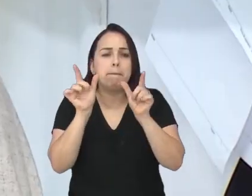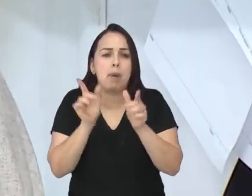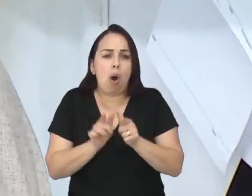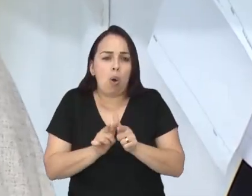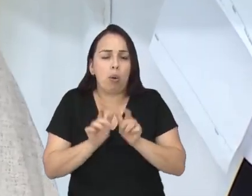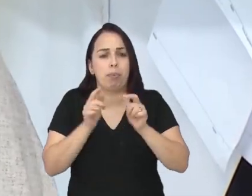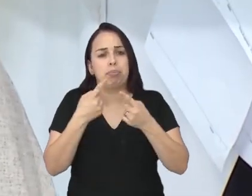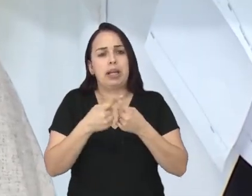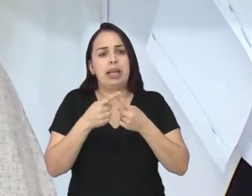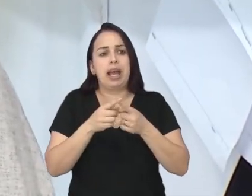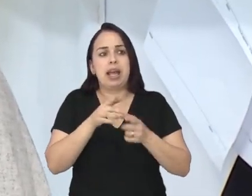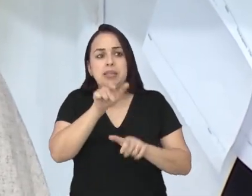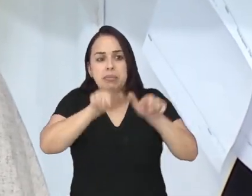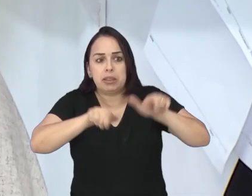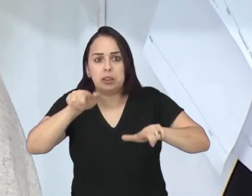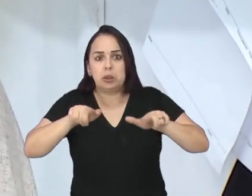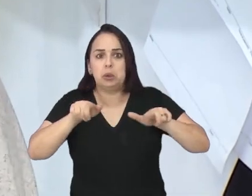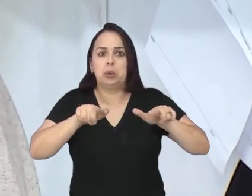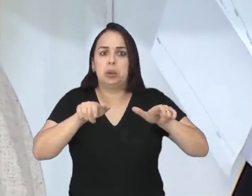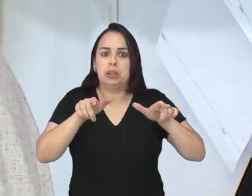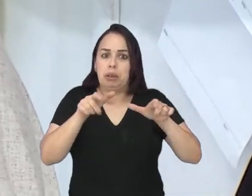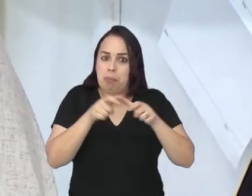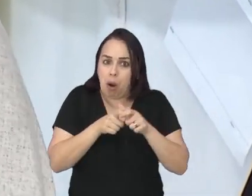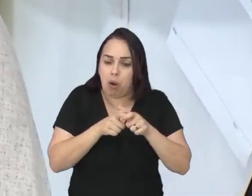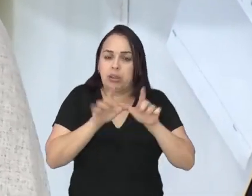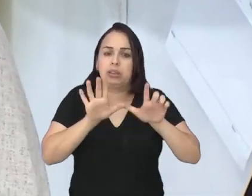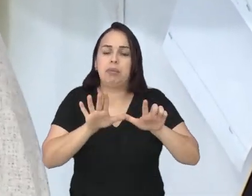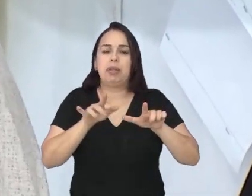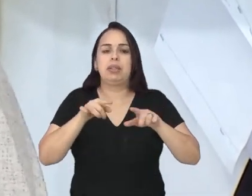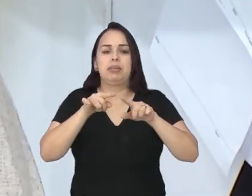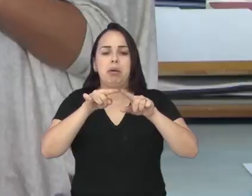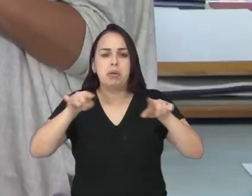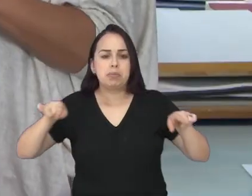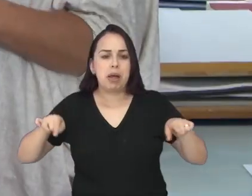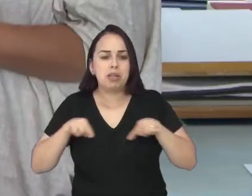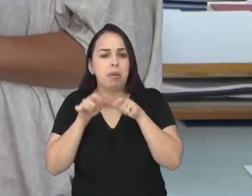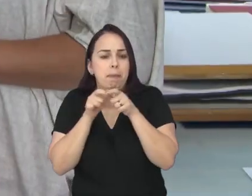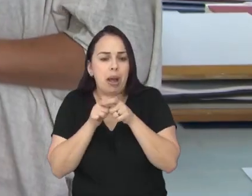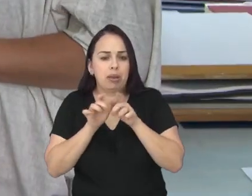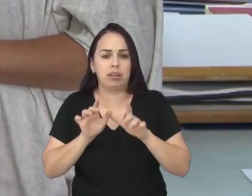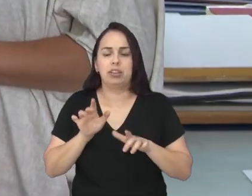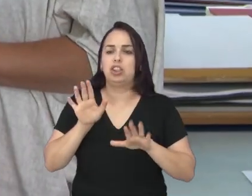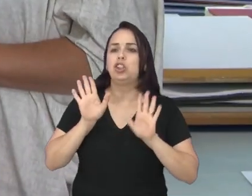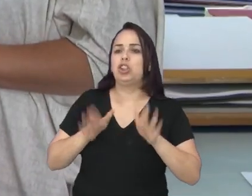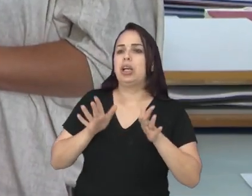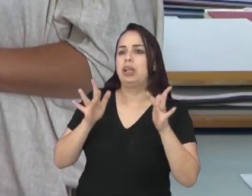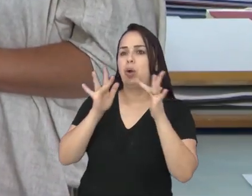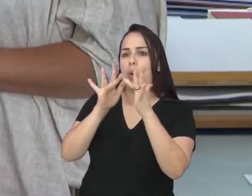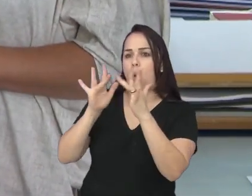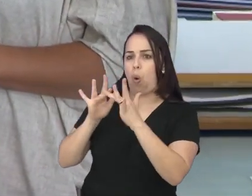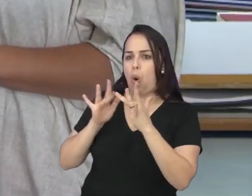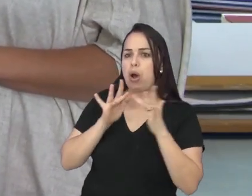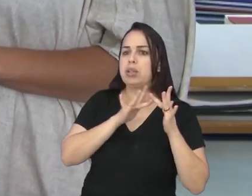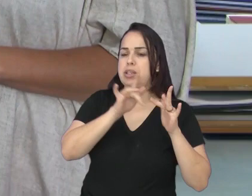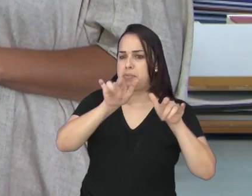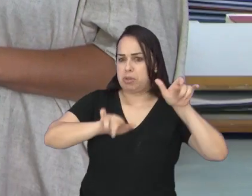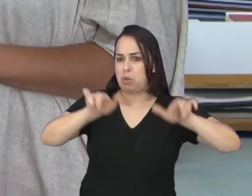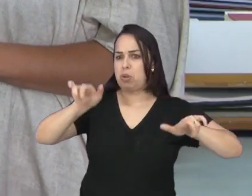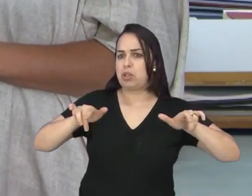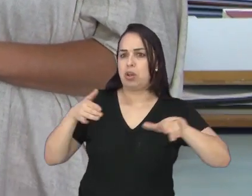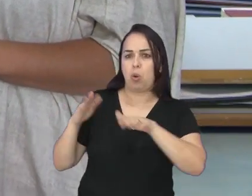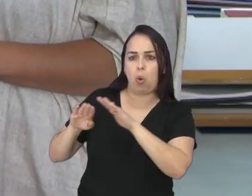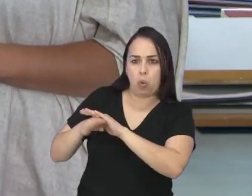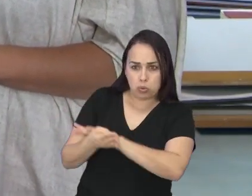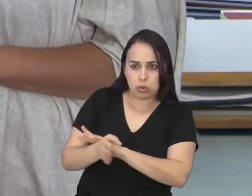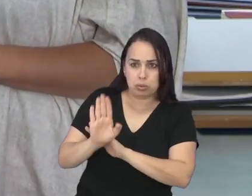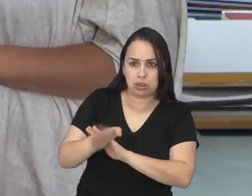pelo espaço, né? E também para que acomode todos. Então vocês já têm o contato, assim, com o pessoal que vem? Sim,